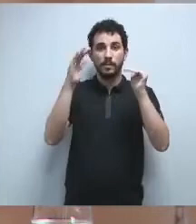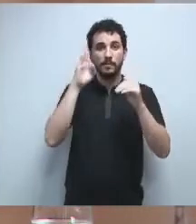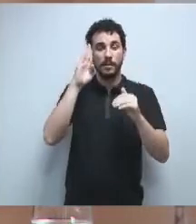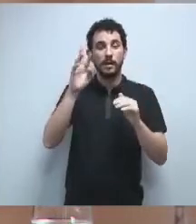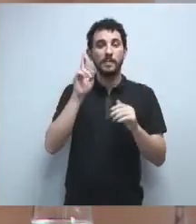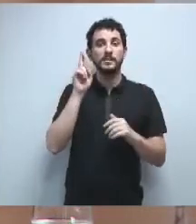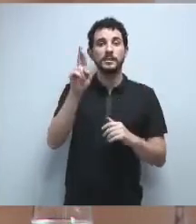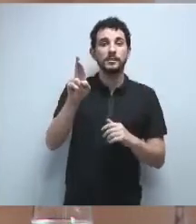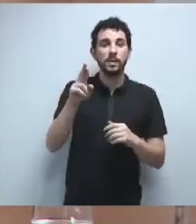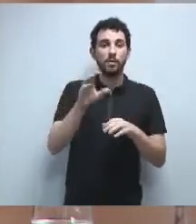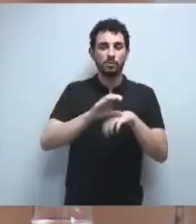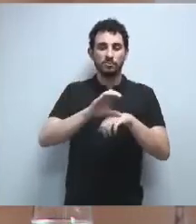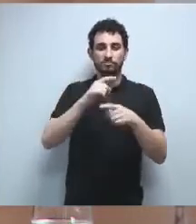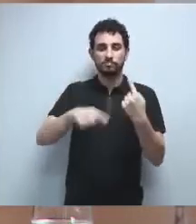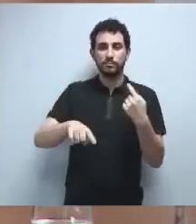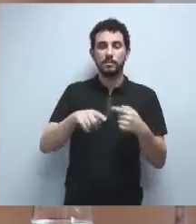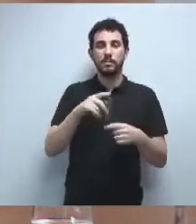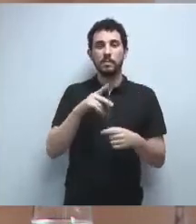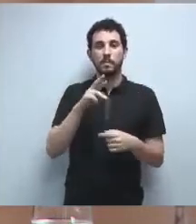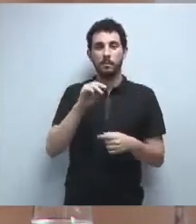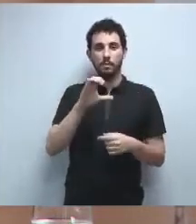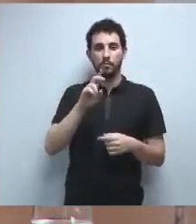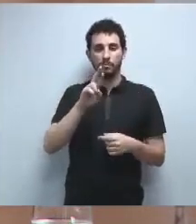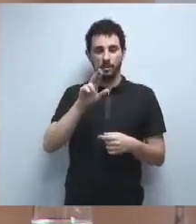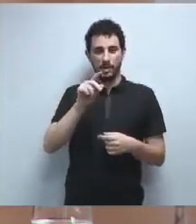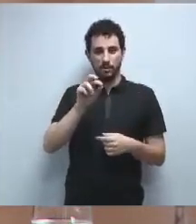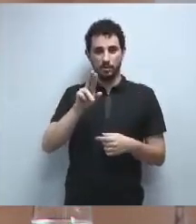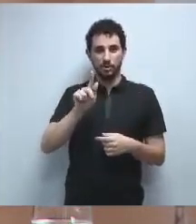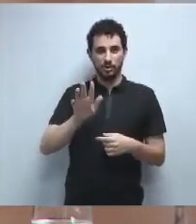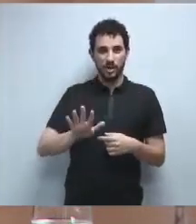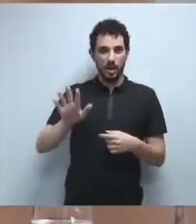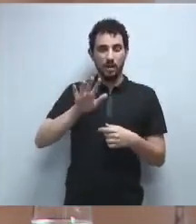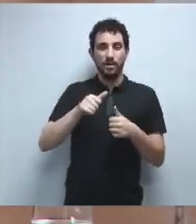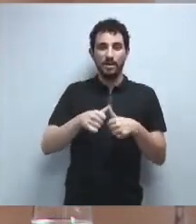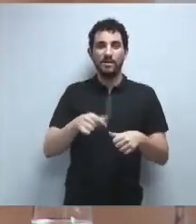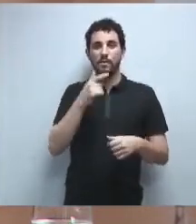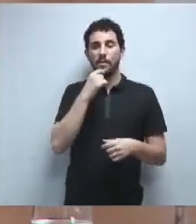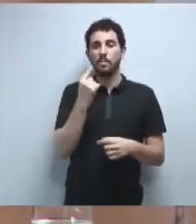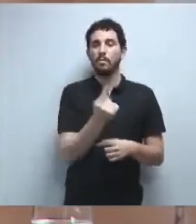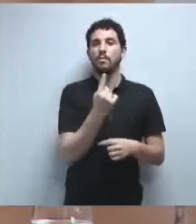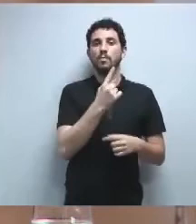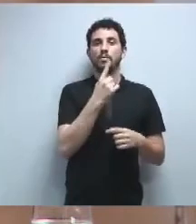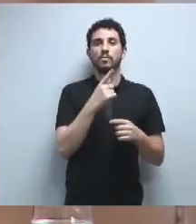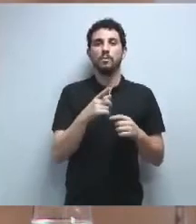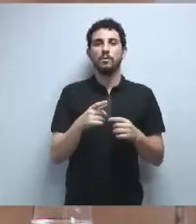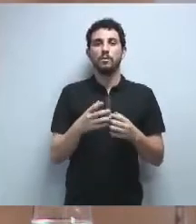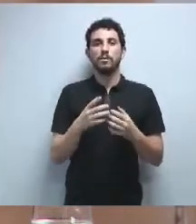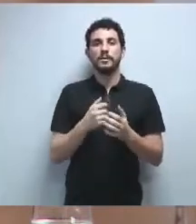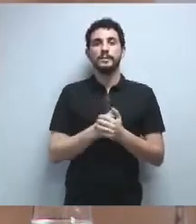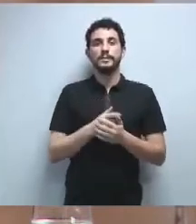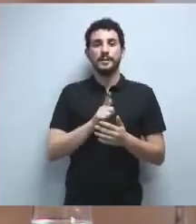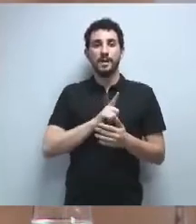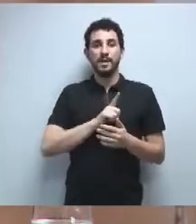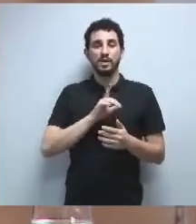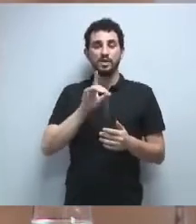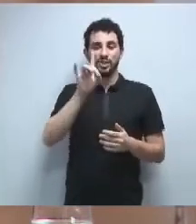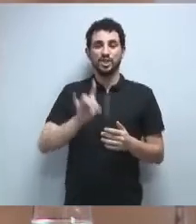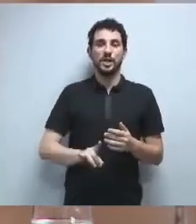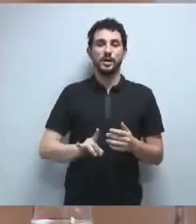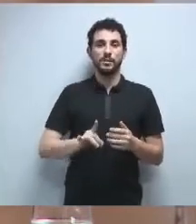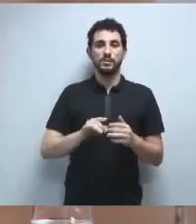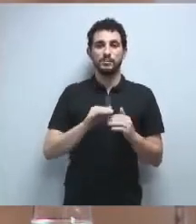de inconstitucionalidade e o procurador geral era o único que tinha legitimidade para provocar o supremo